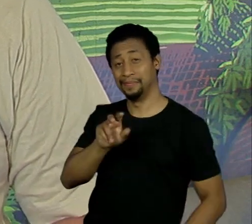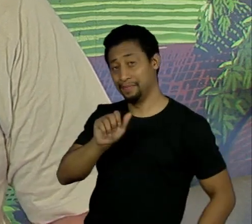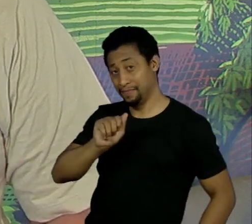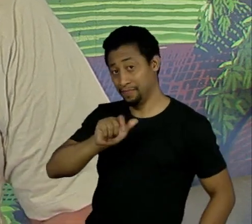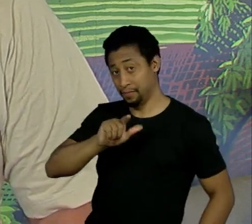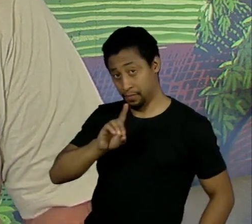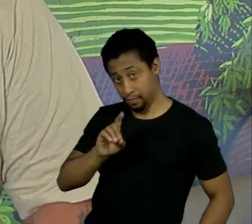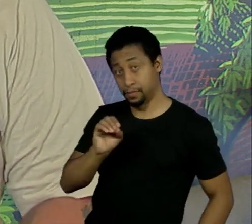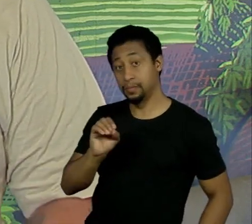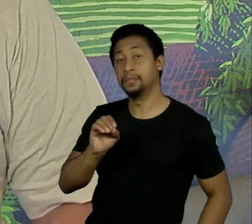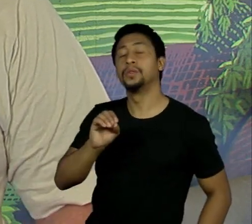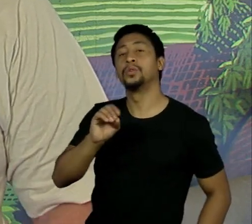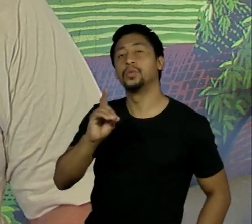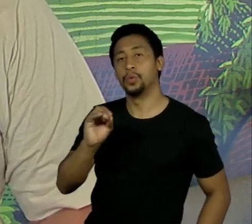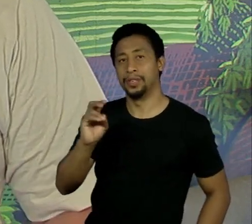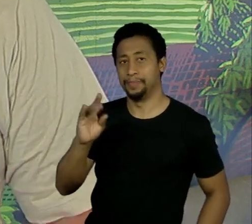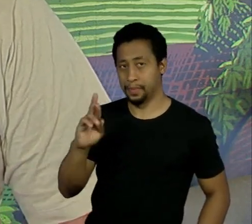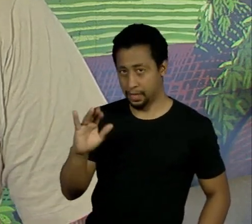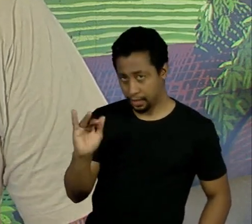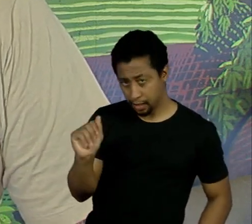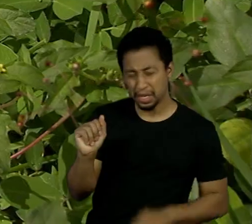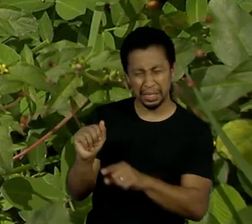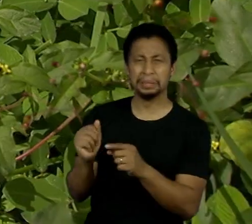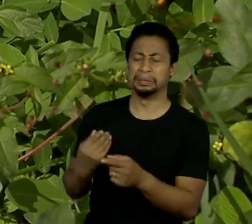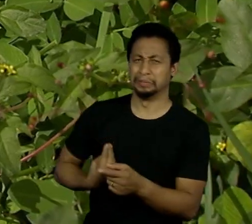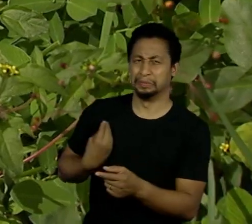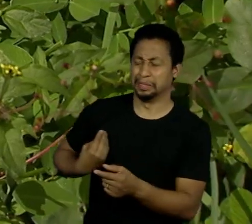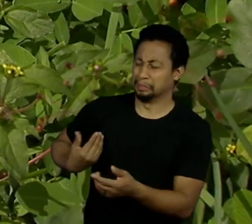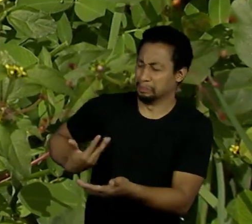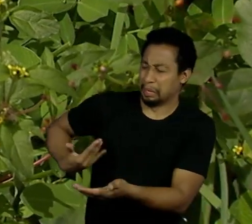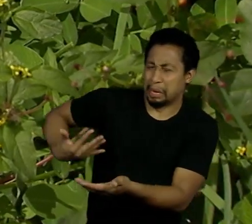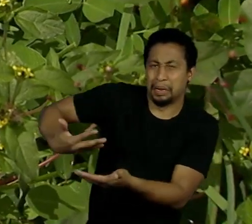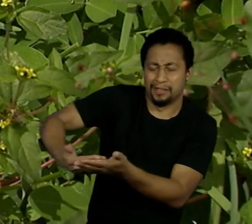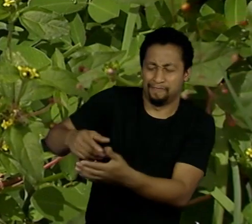caiçaras, ribeirinhos, que convivem com essa mata há muito tempo, né?